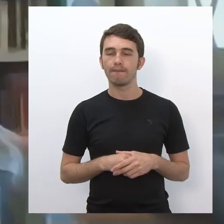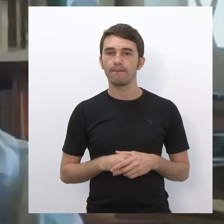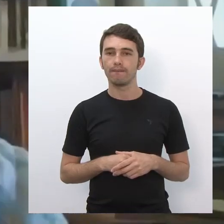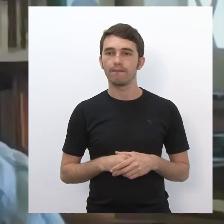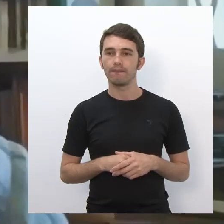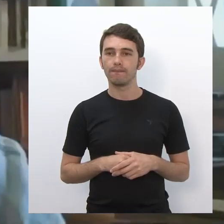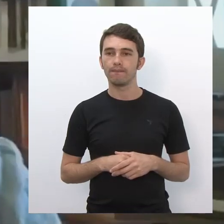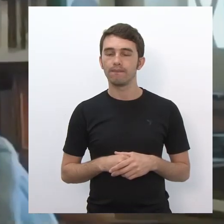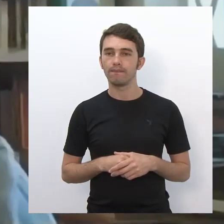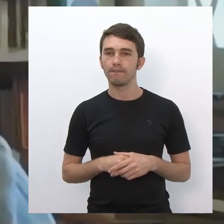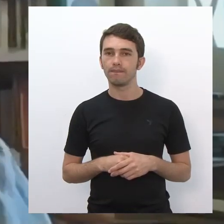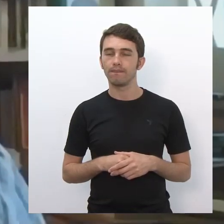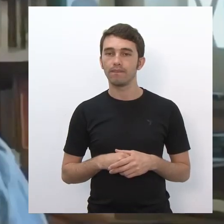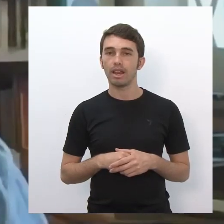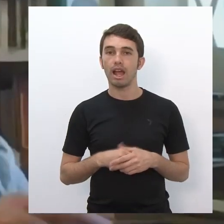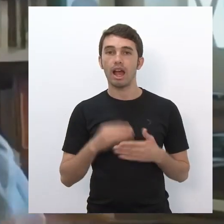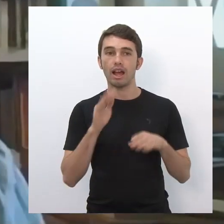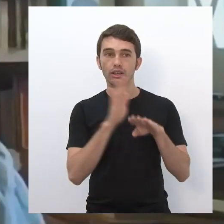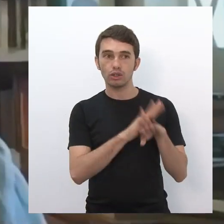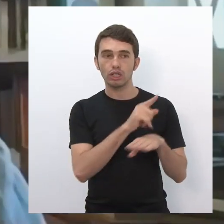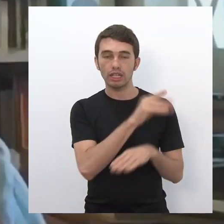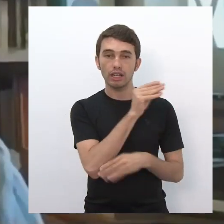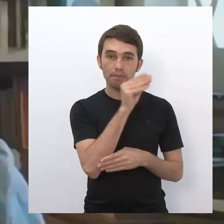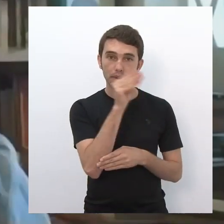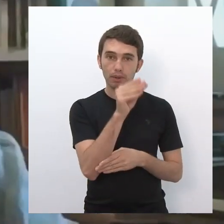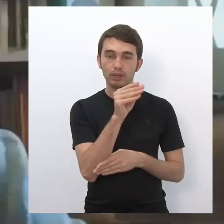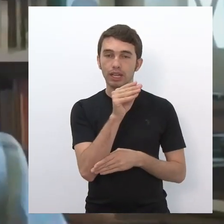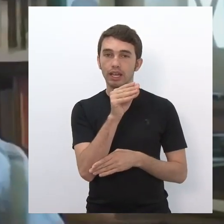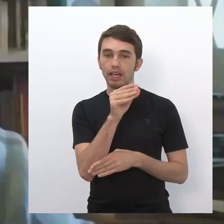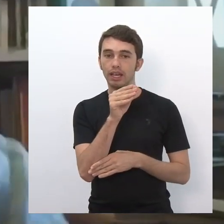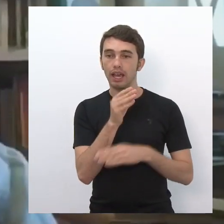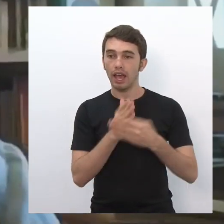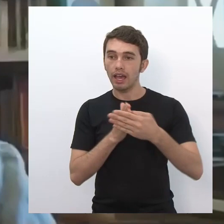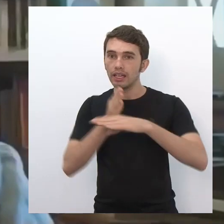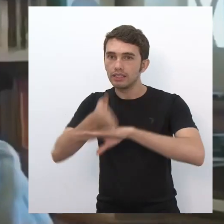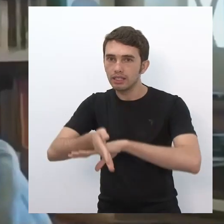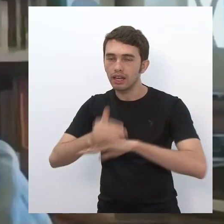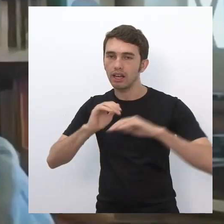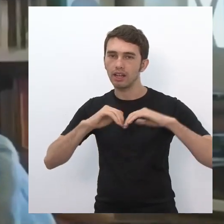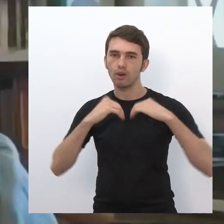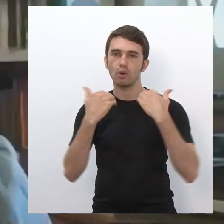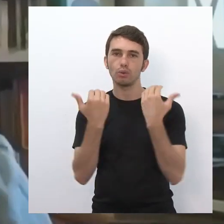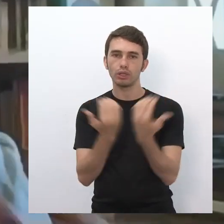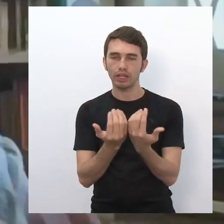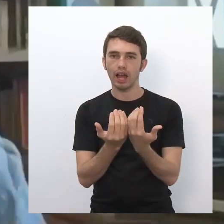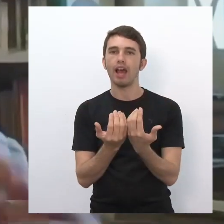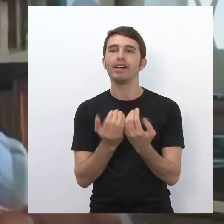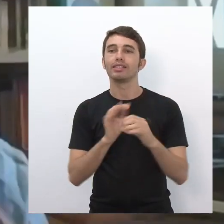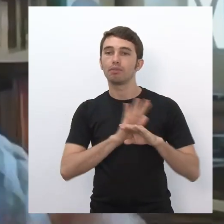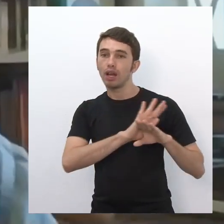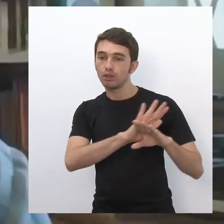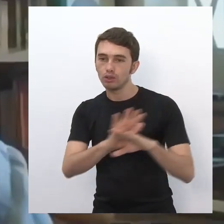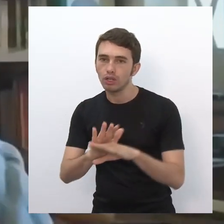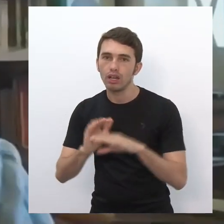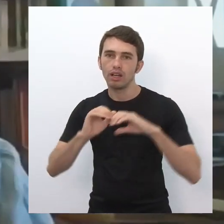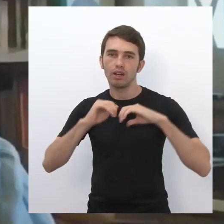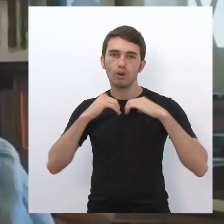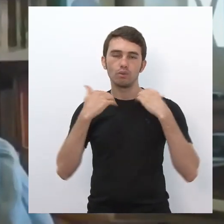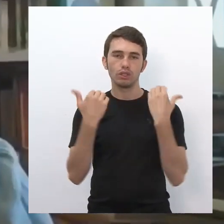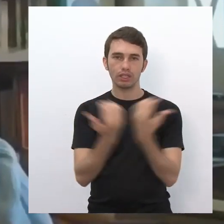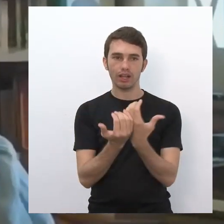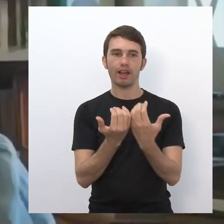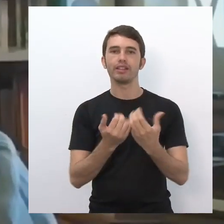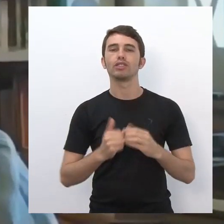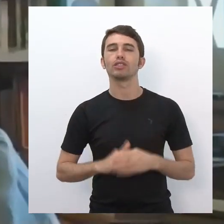biblioteca a entrar na comunidade, a ser um ente que existe na comunidade e não que existe só atrás dos muros,